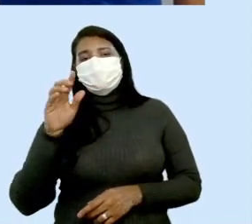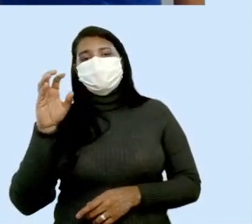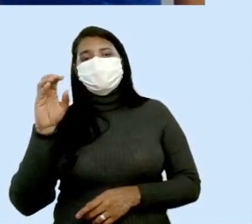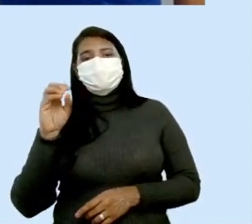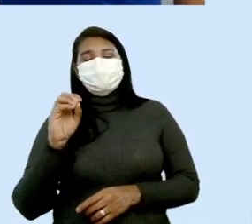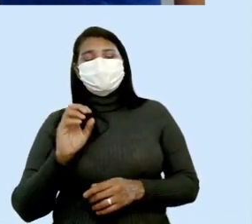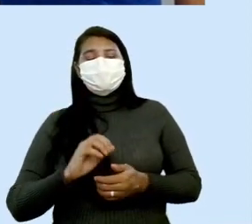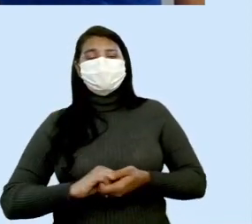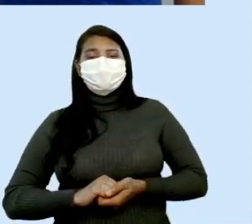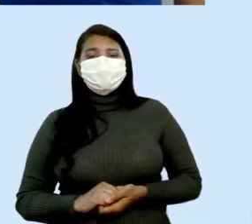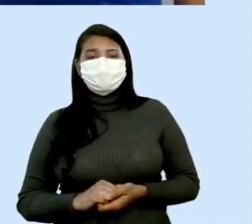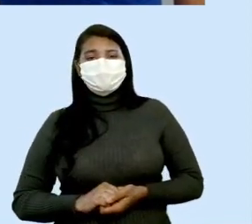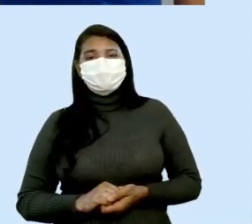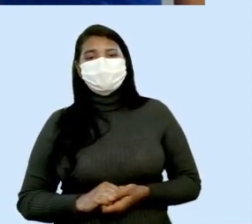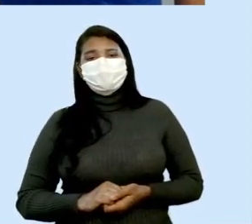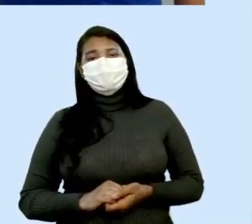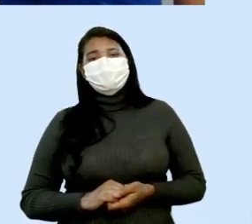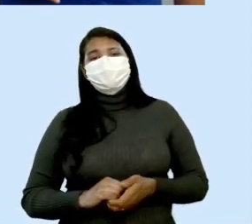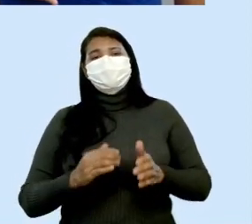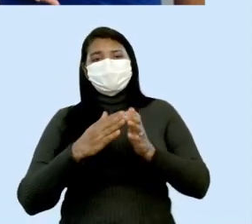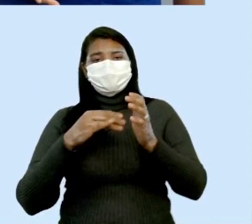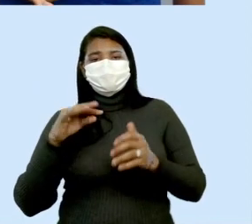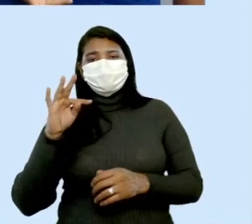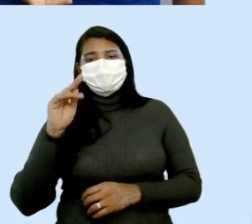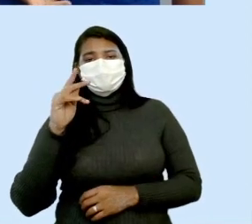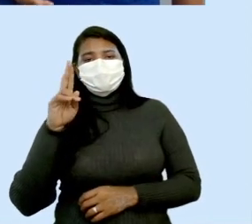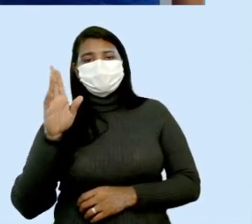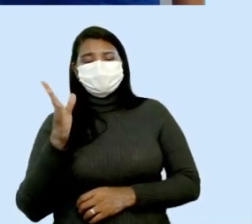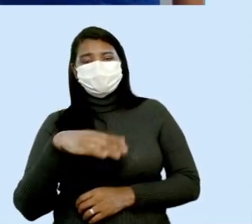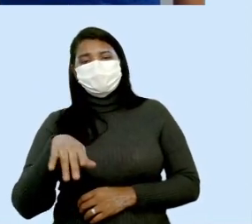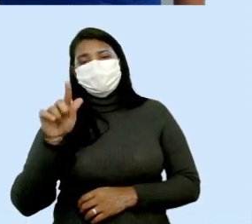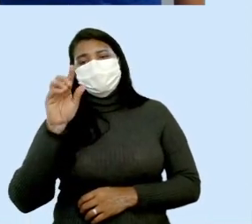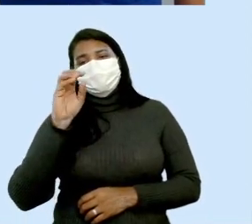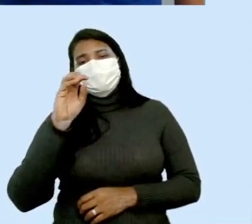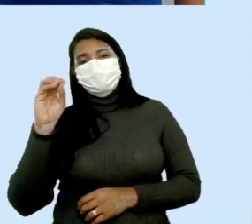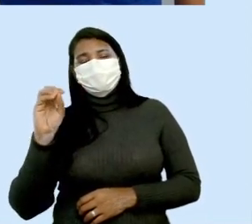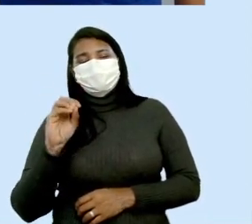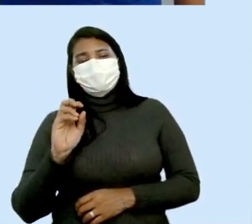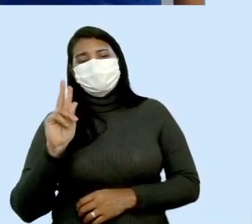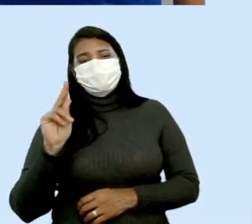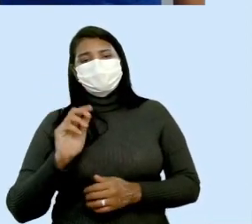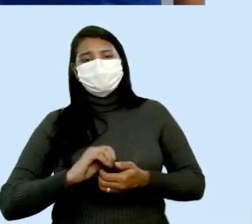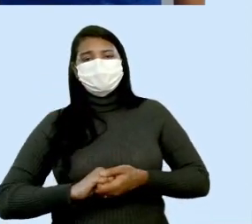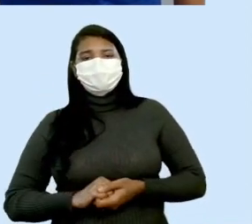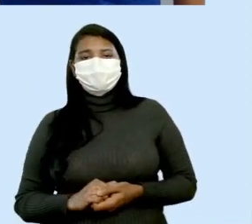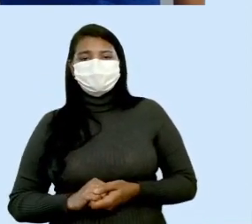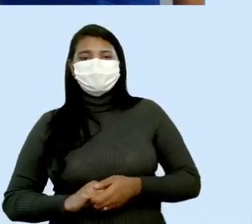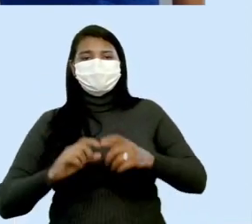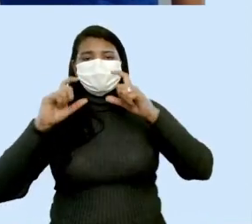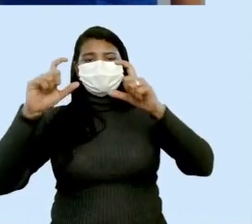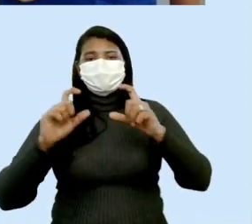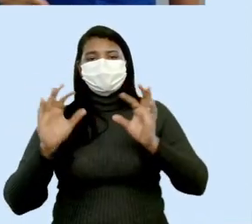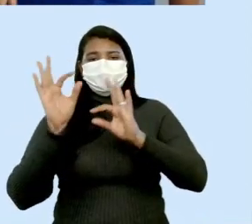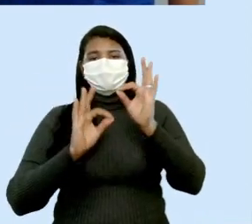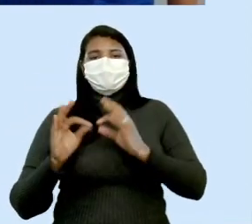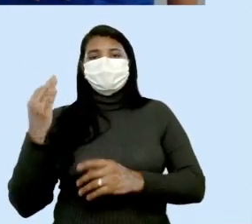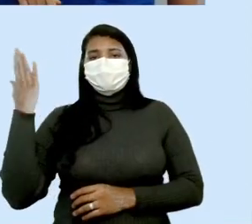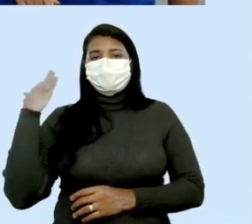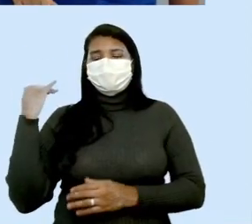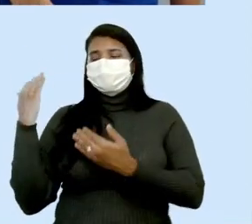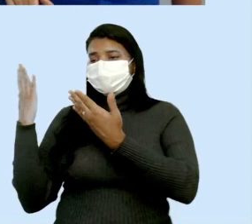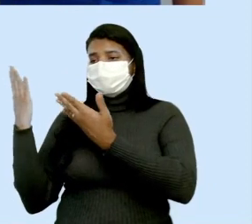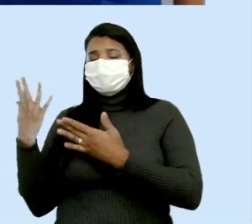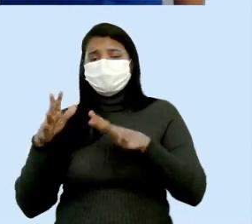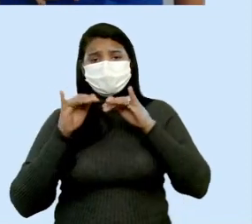To go, ir. Tira o to, apenas fica o go. Ok? Então, essa estrutura aí está no passado, mas quem é que me dá